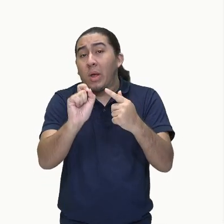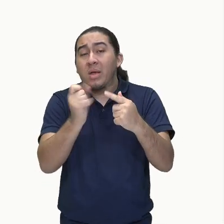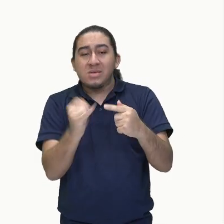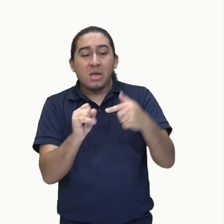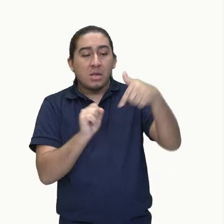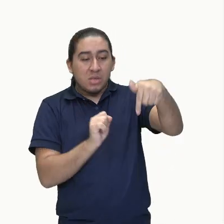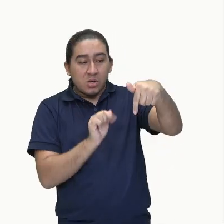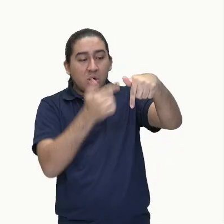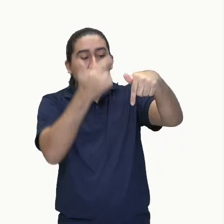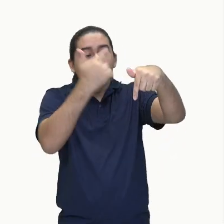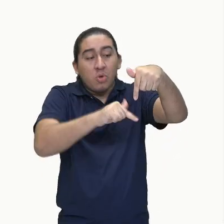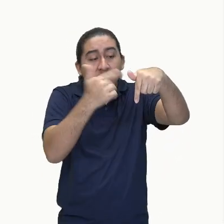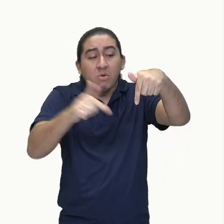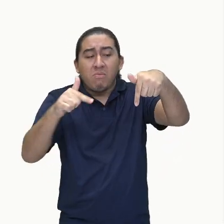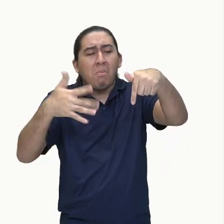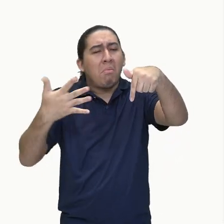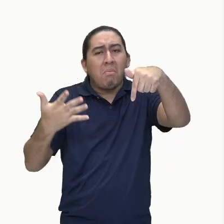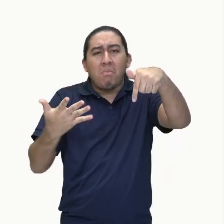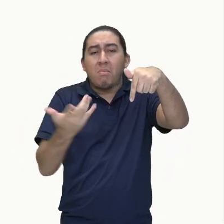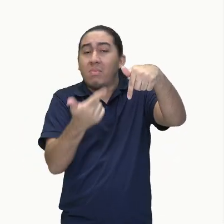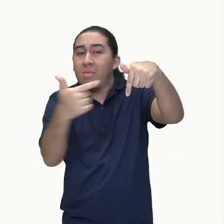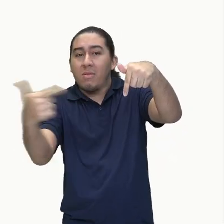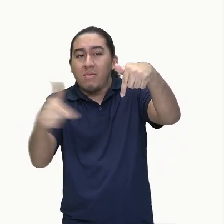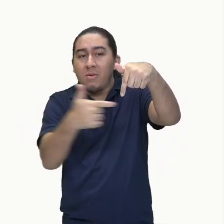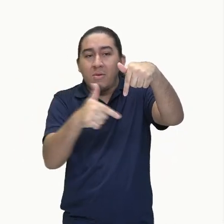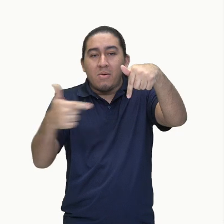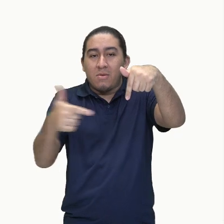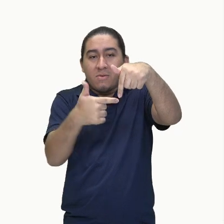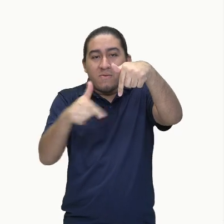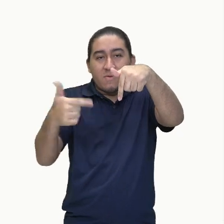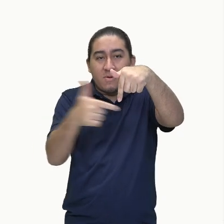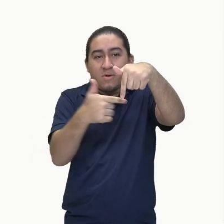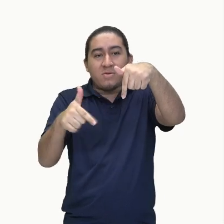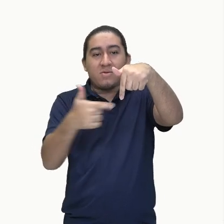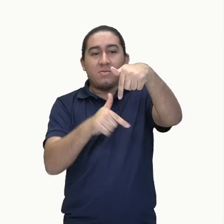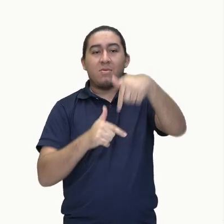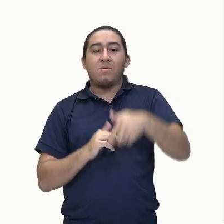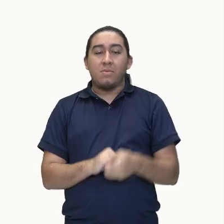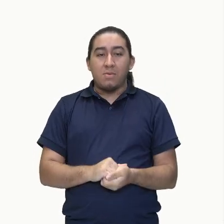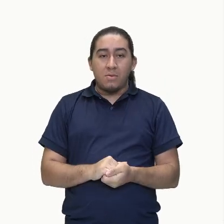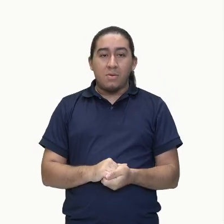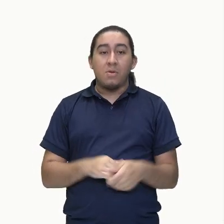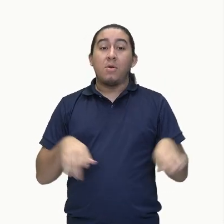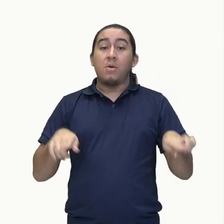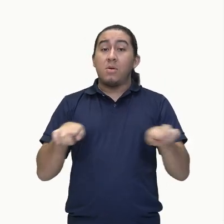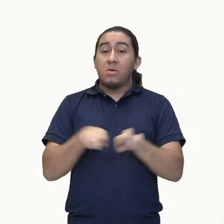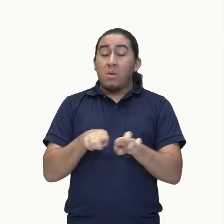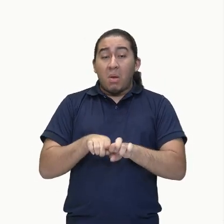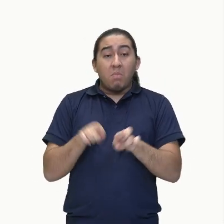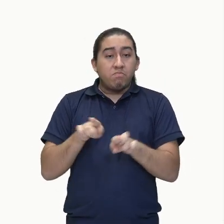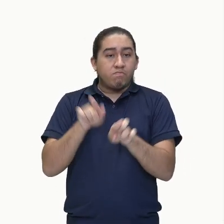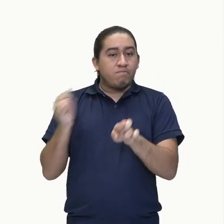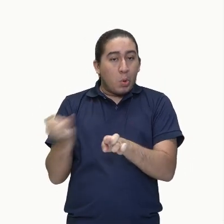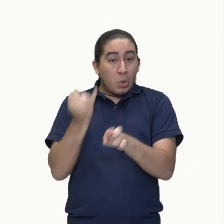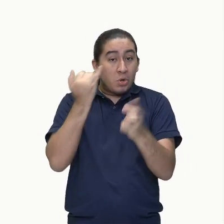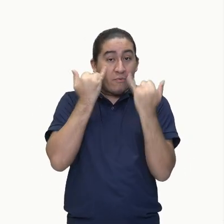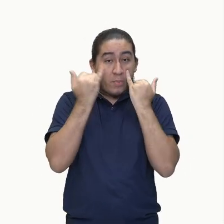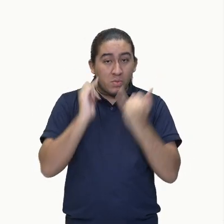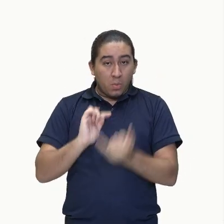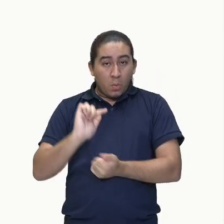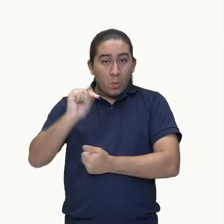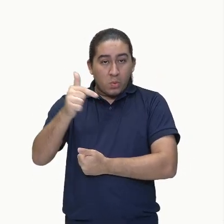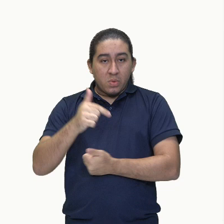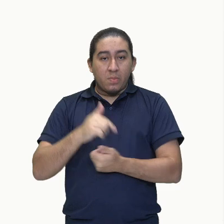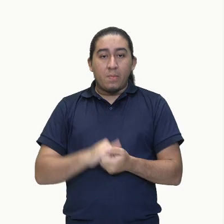potência será ele mesmo. E aqui também uma outra propriedade importante, 10 elevado